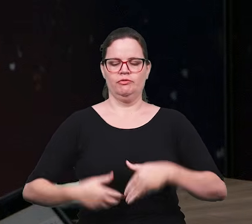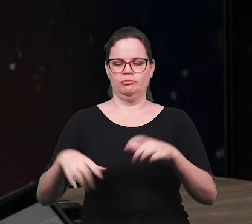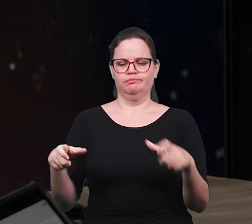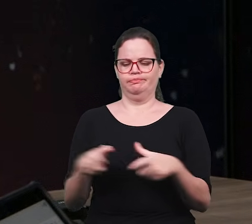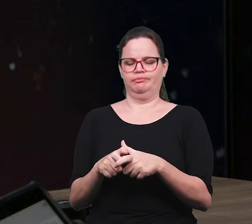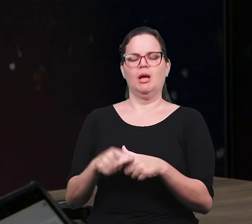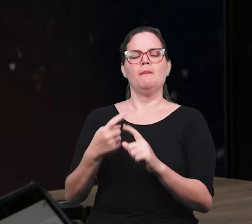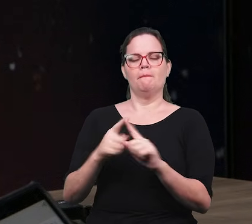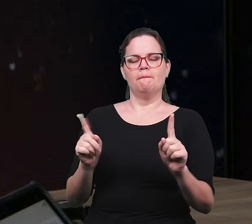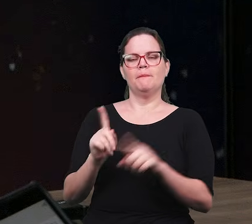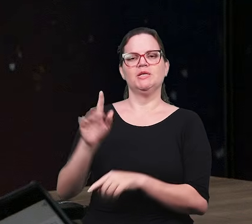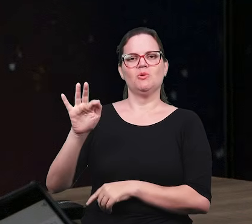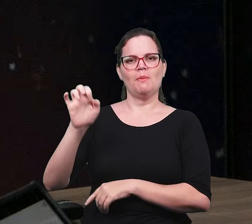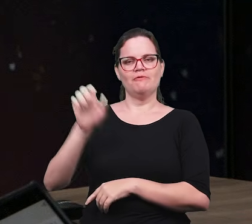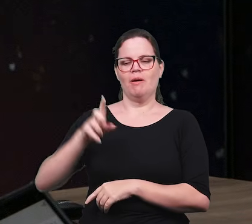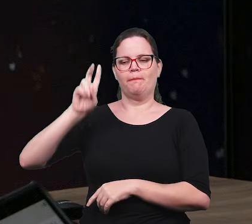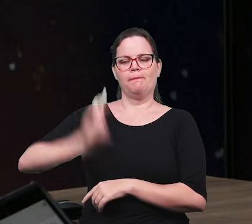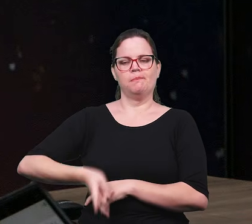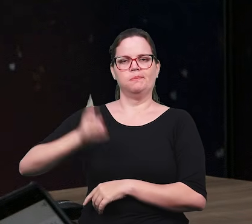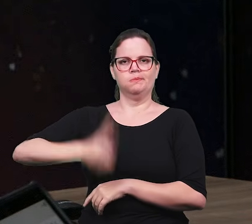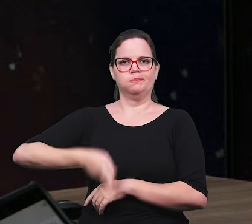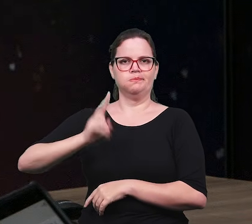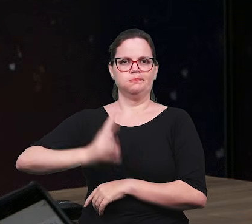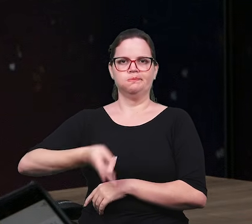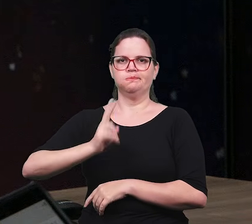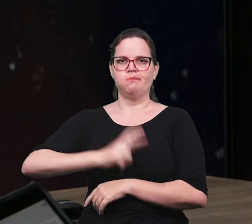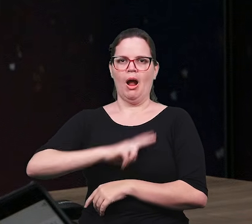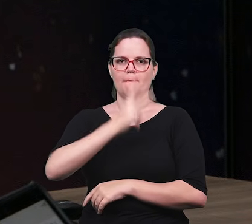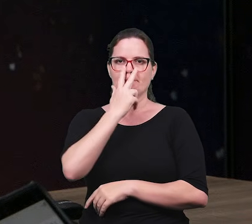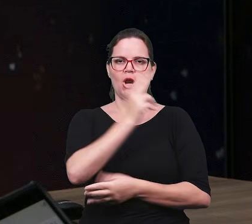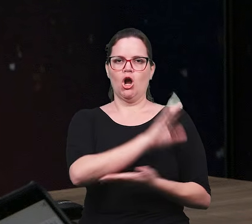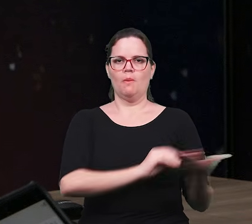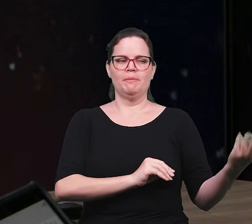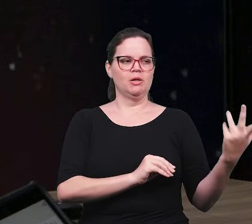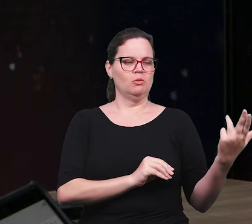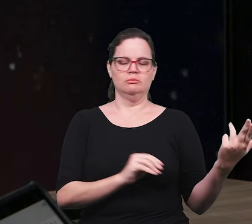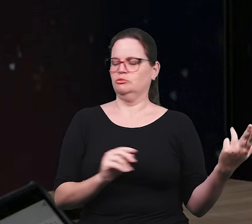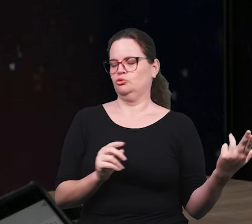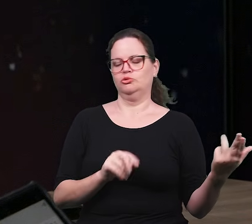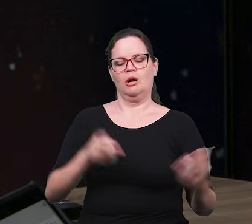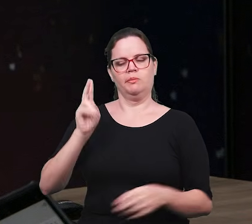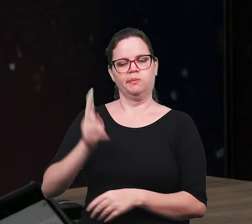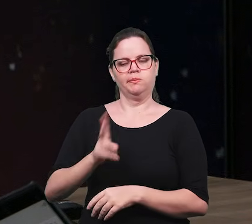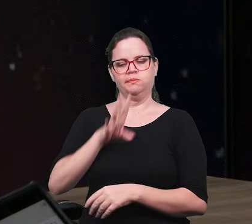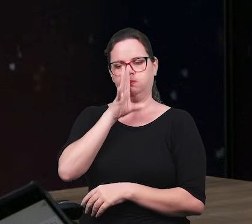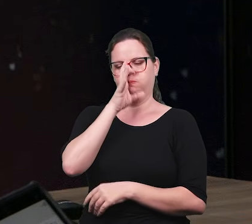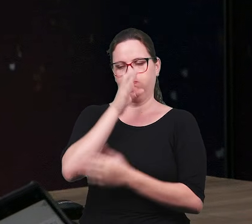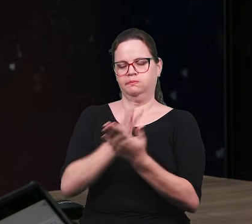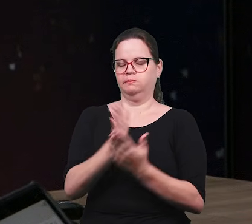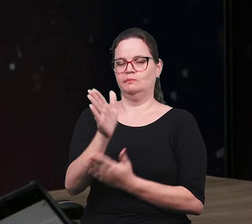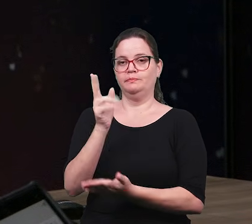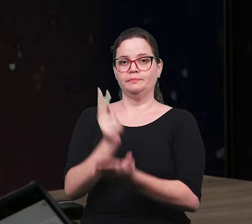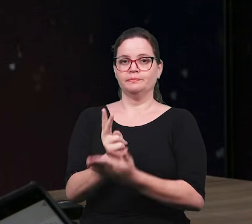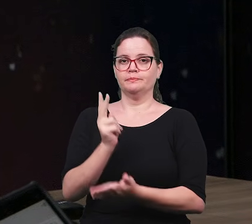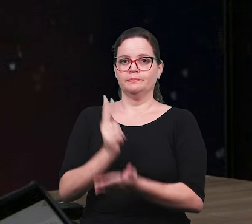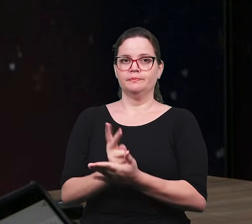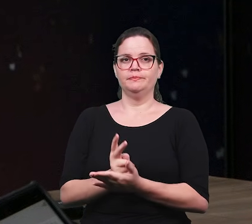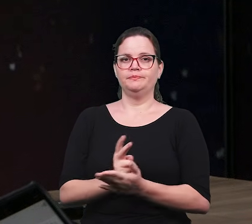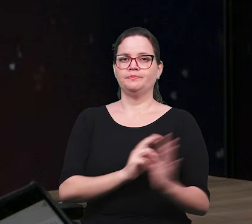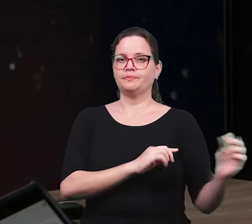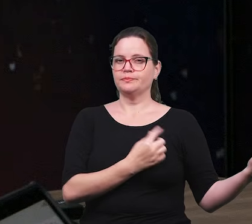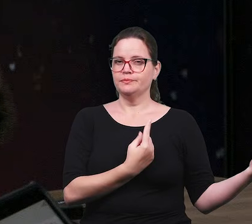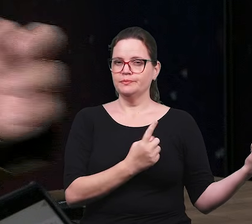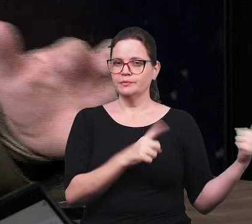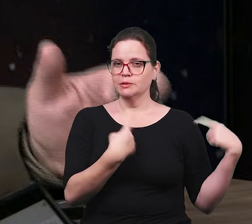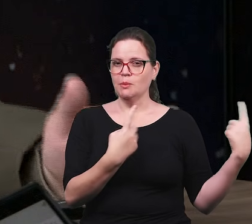fé estabelecida, aquela fé que não muda, que é essa palavra que o pastor deu, que é uma fé que permanece a mesma. Mesmo em meio a